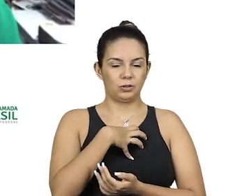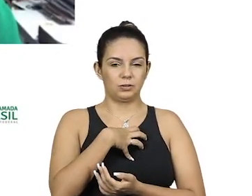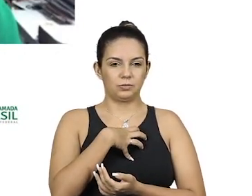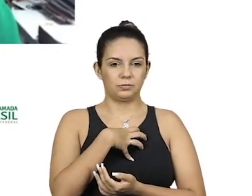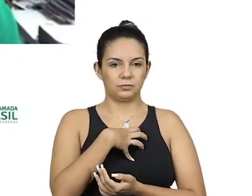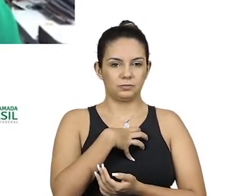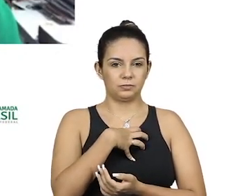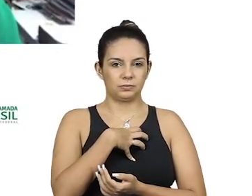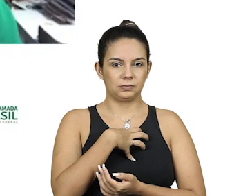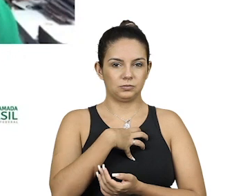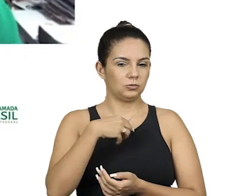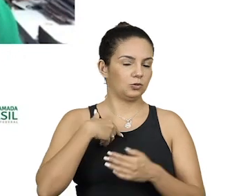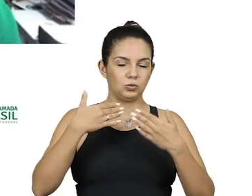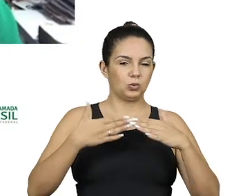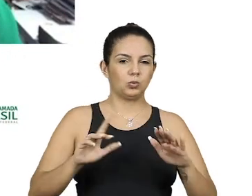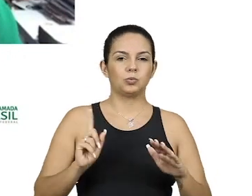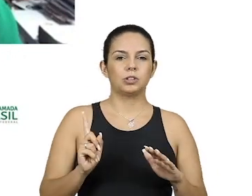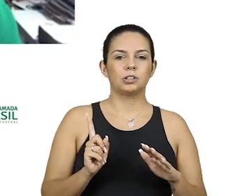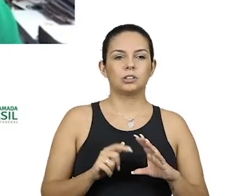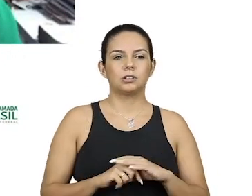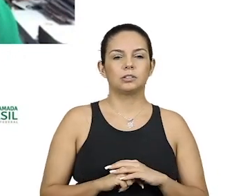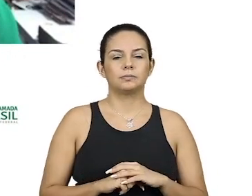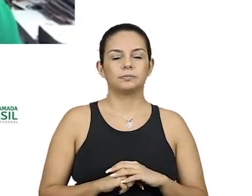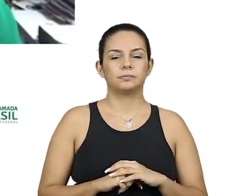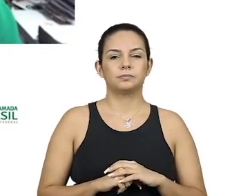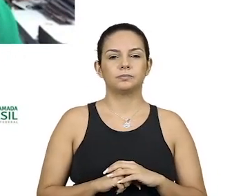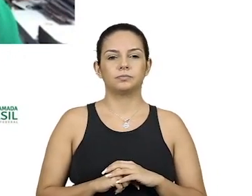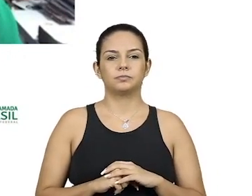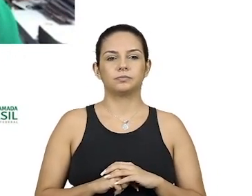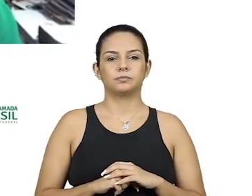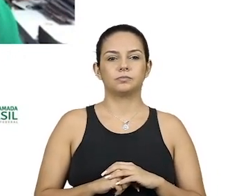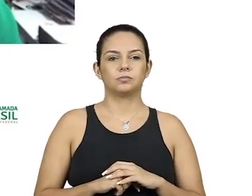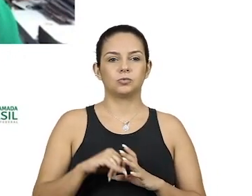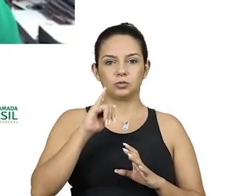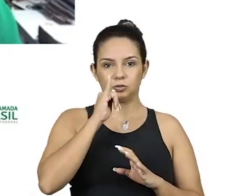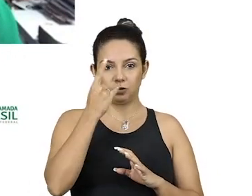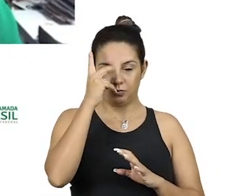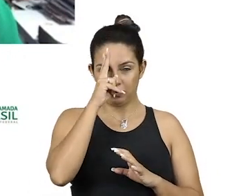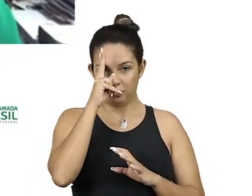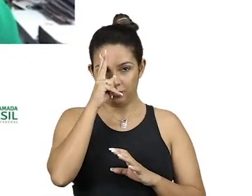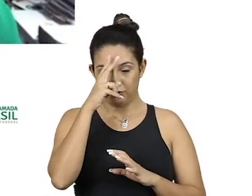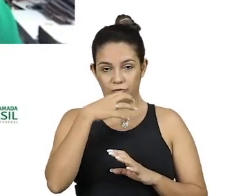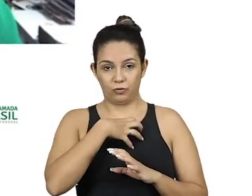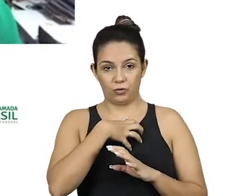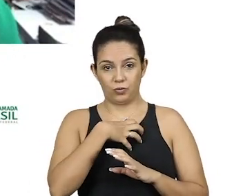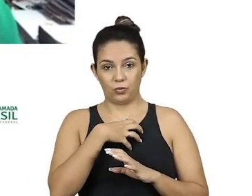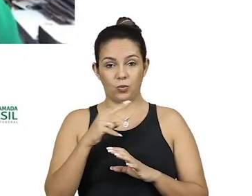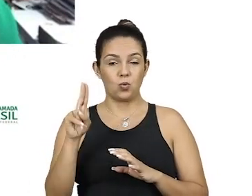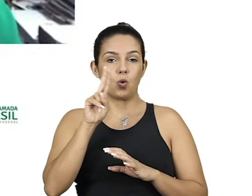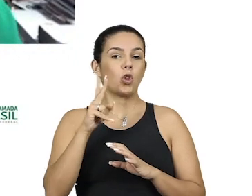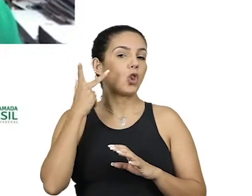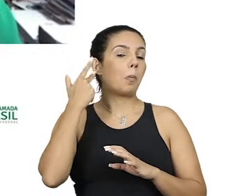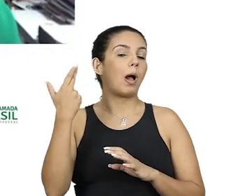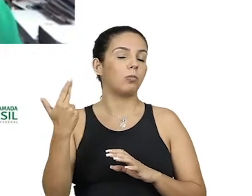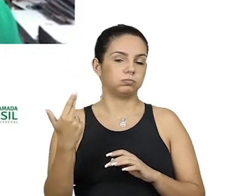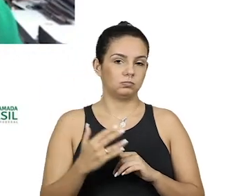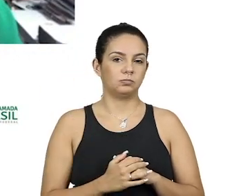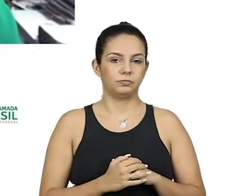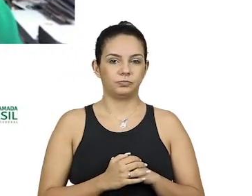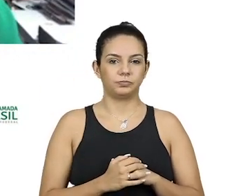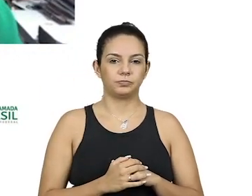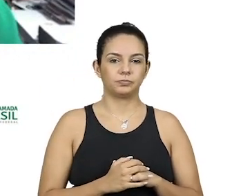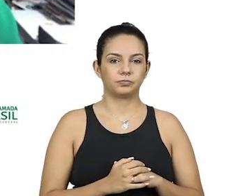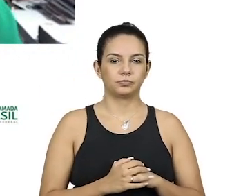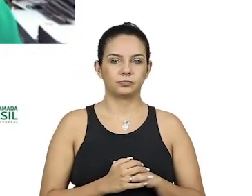Eu não queria contar uma história da forma usual. O